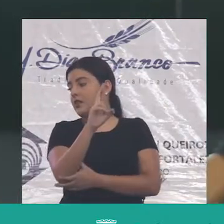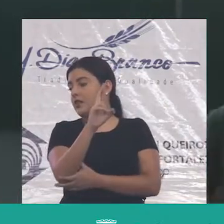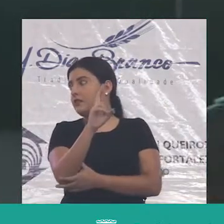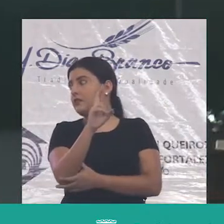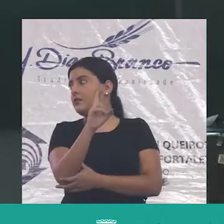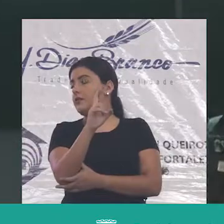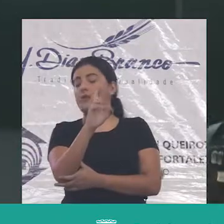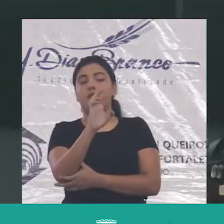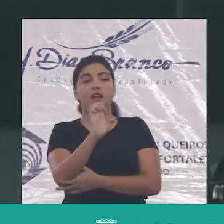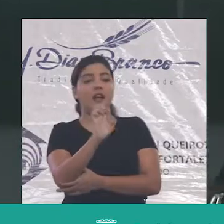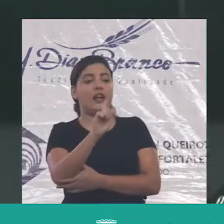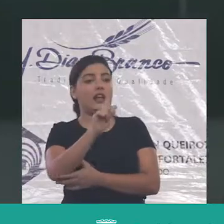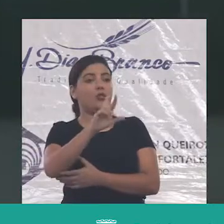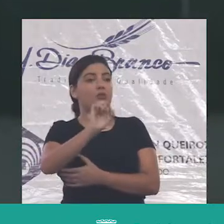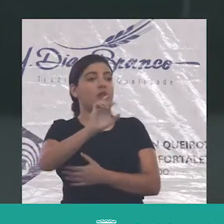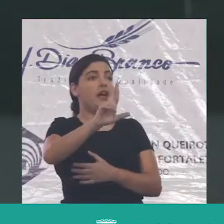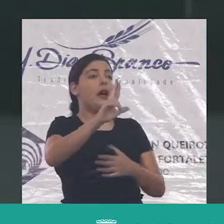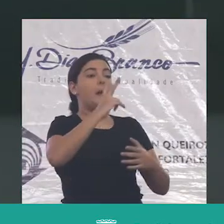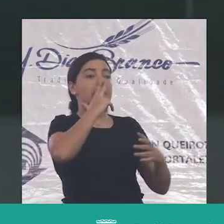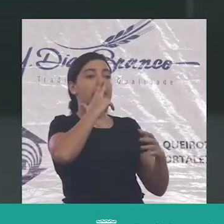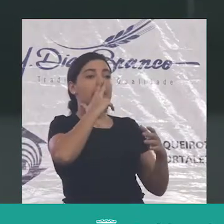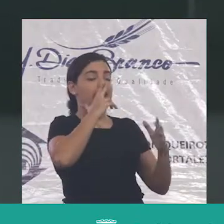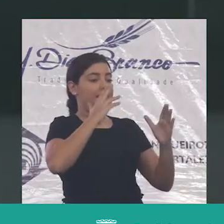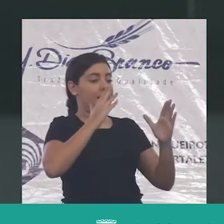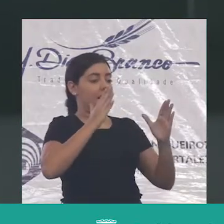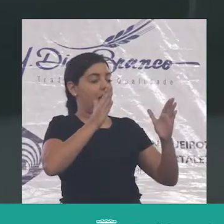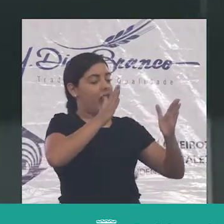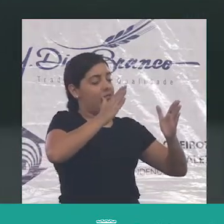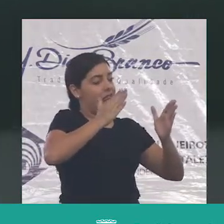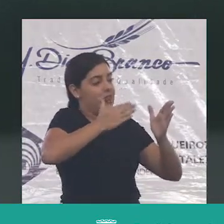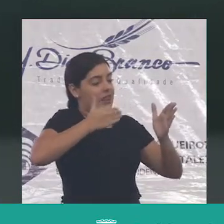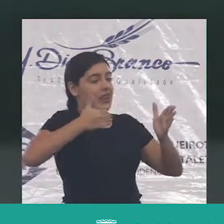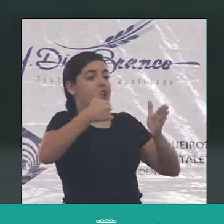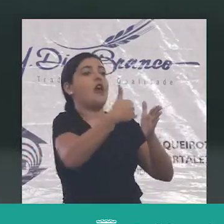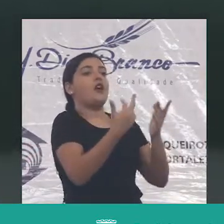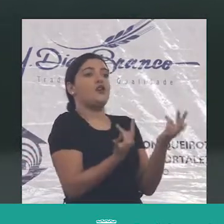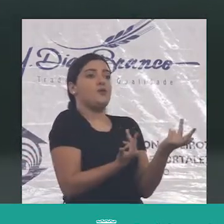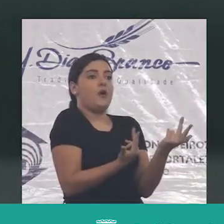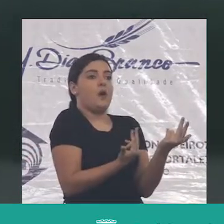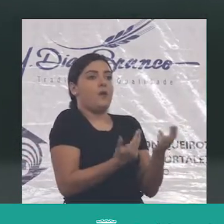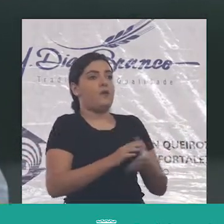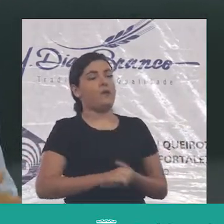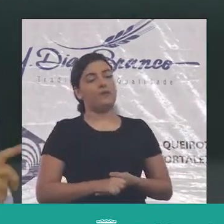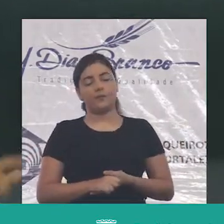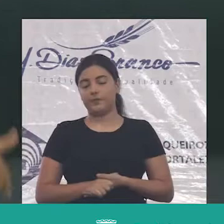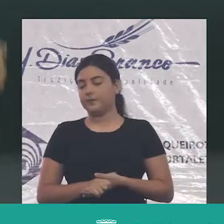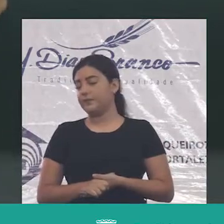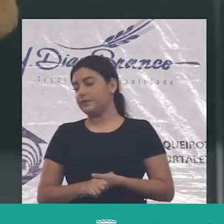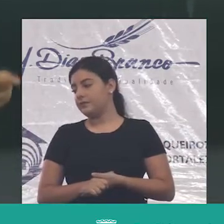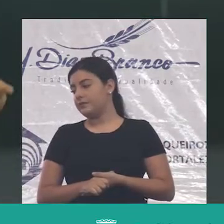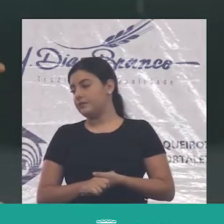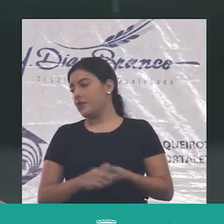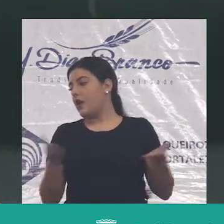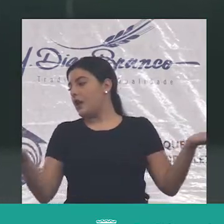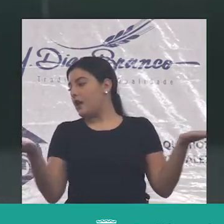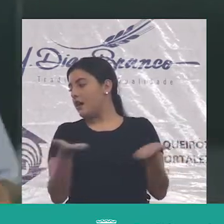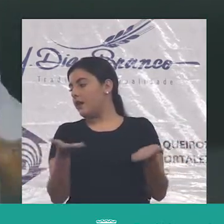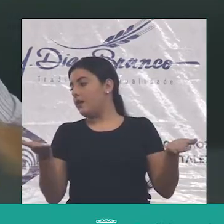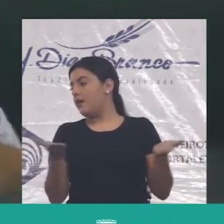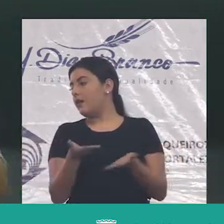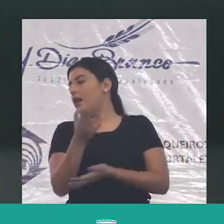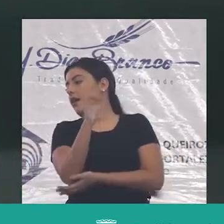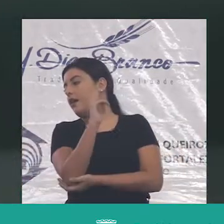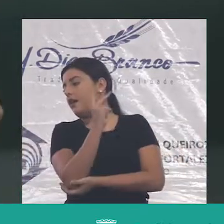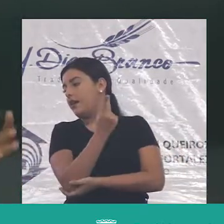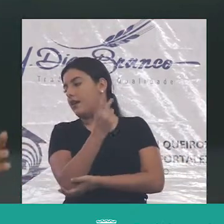com 5 lados iguais. Tudo bem? Continua. Se eu falar prisma hexagonal,